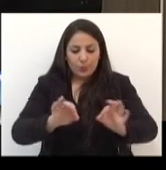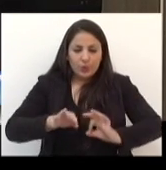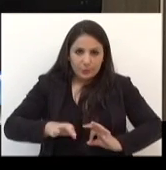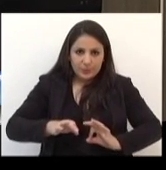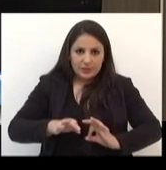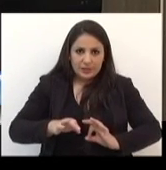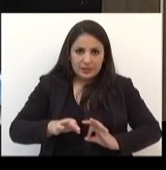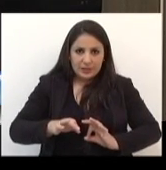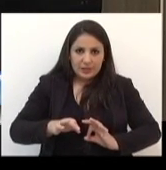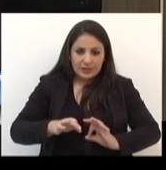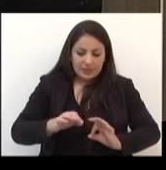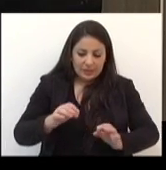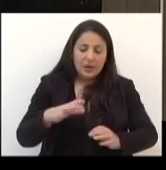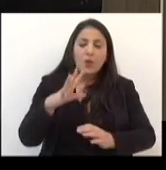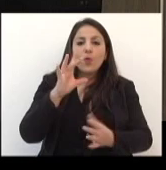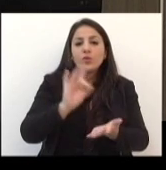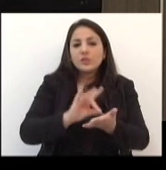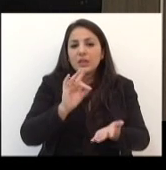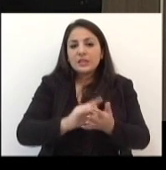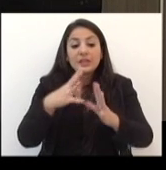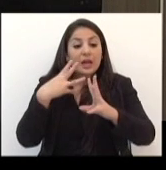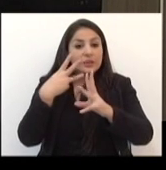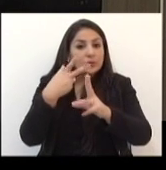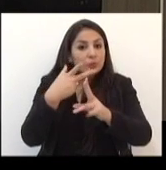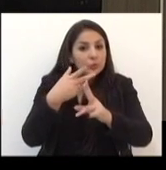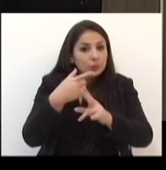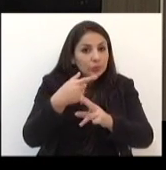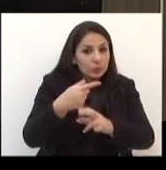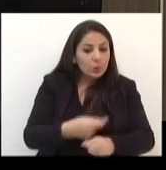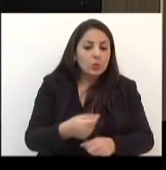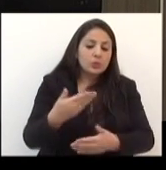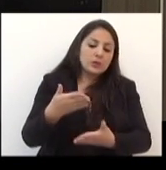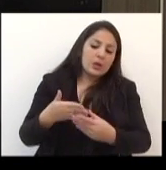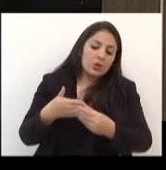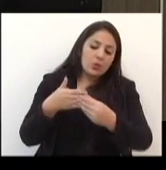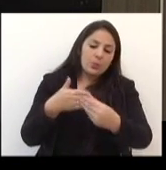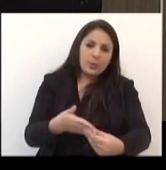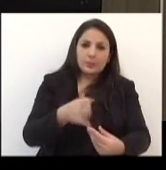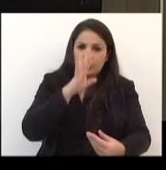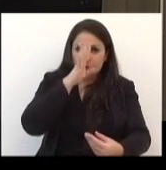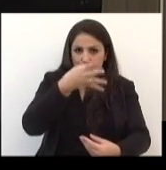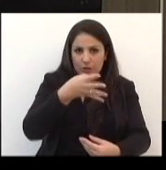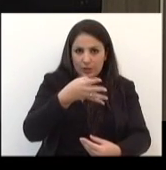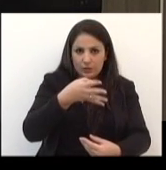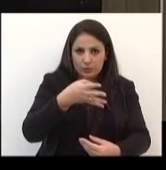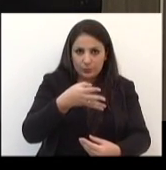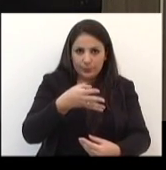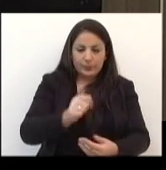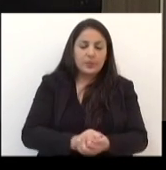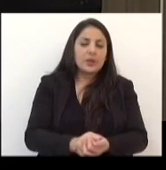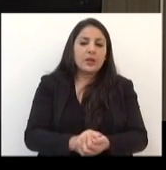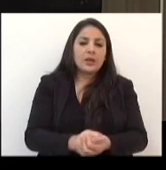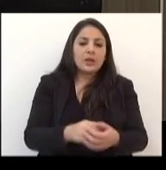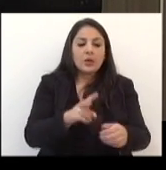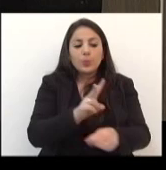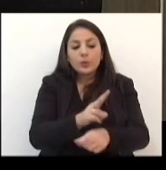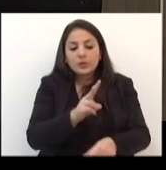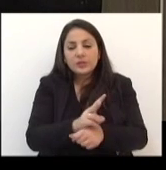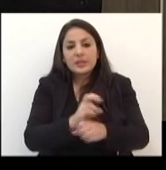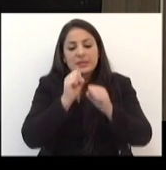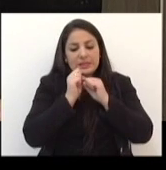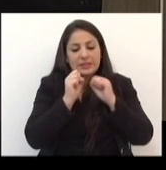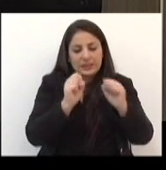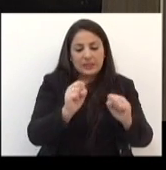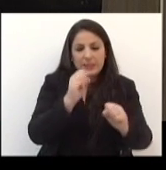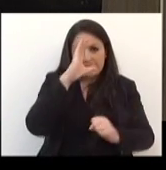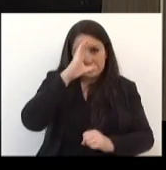guarda subsidiada garante a todos os envolvidos acompanhamento direto da rede de proteção, que envolve as